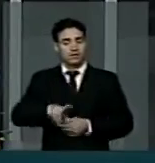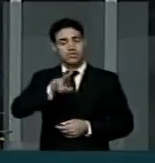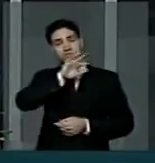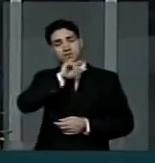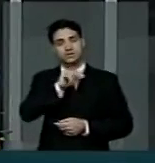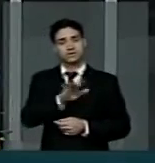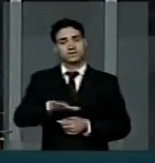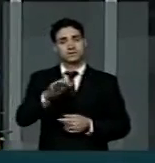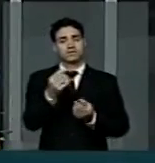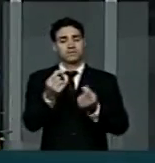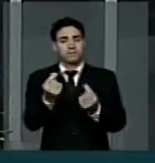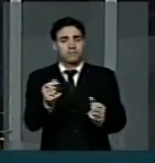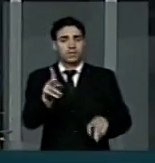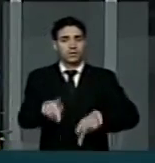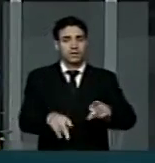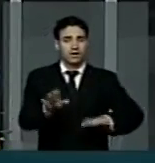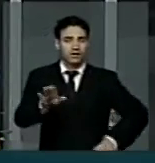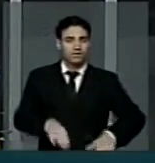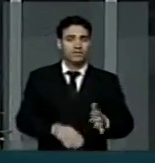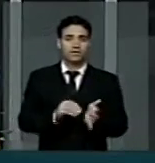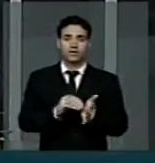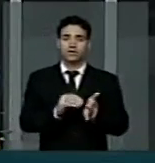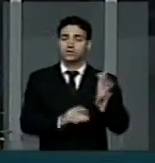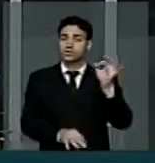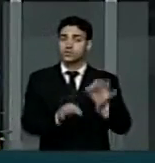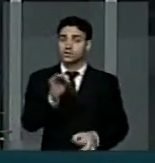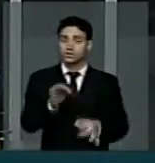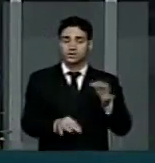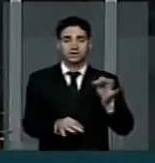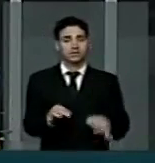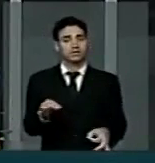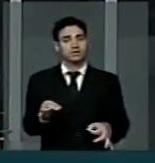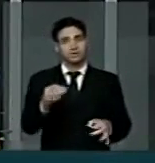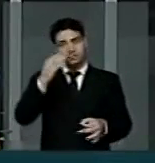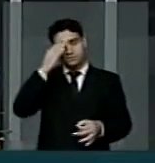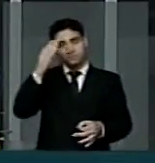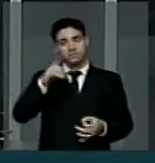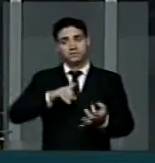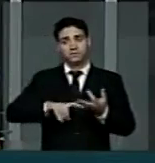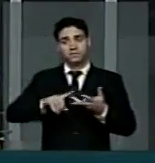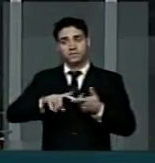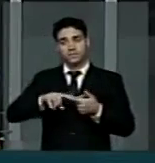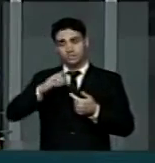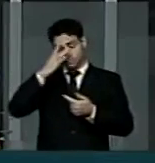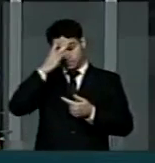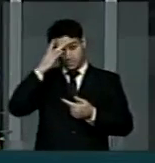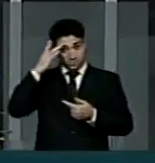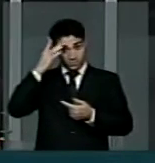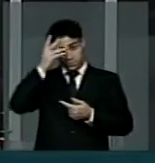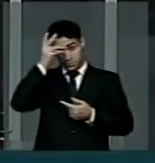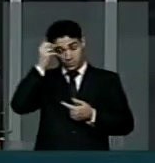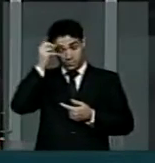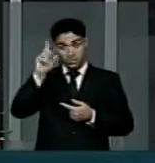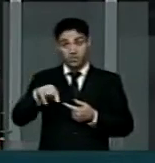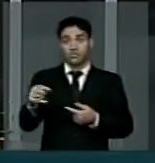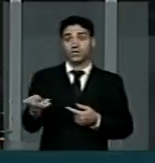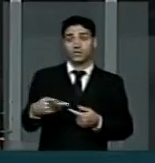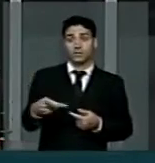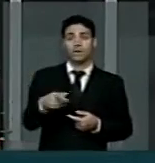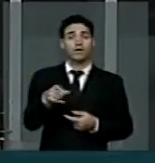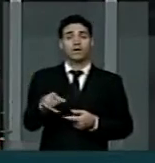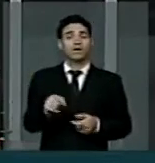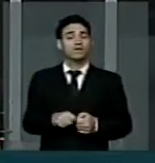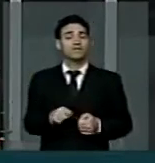gente comete muita injustiça e muita ingratidão a esses prefeitos. A gente diz que esse prefeito foi desonesto. Não. Ele